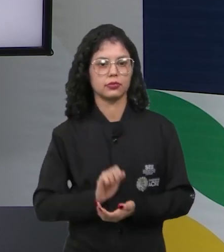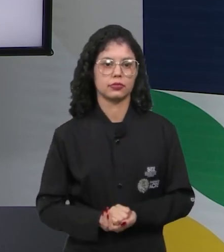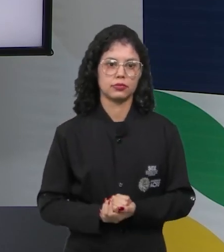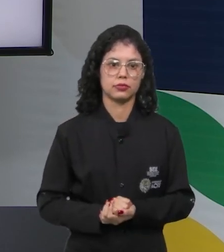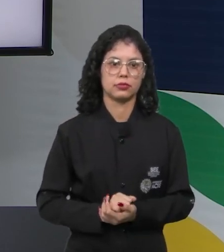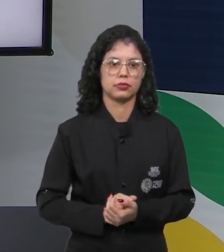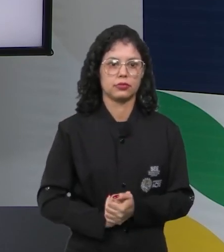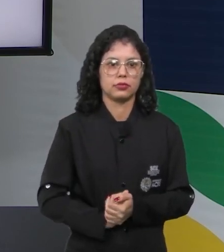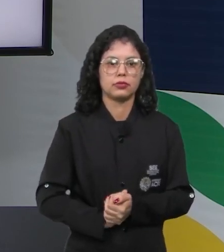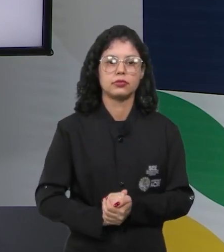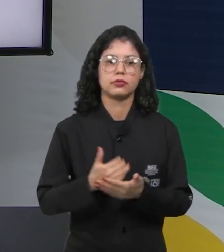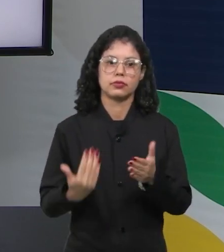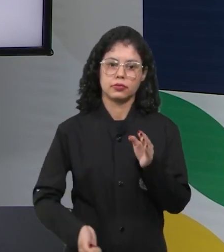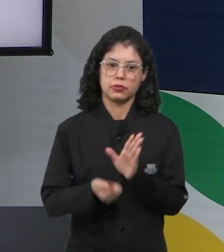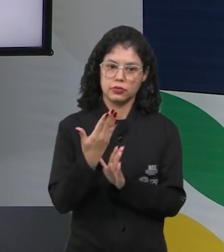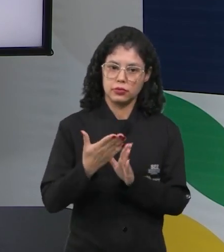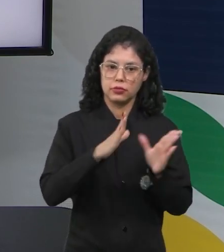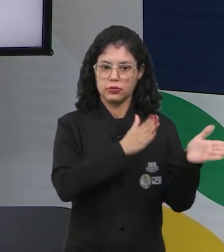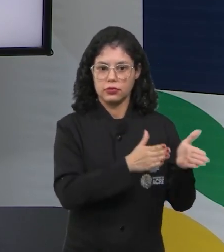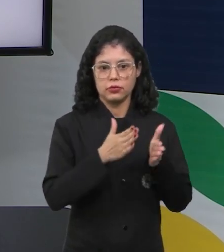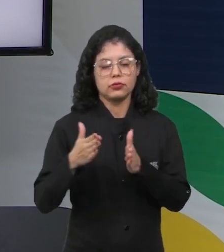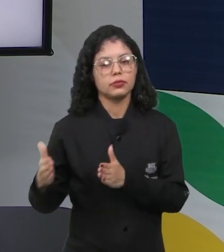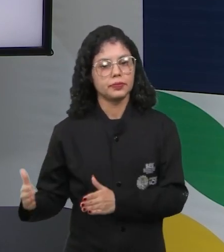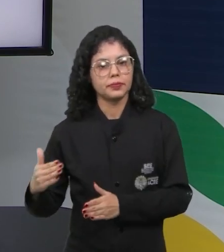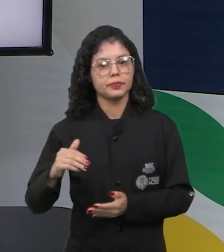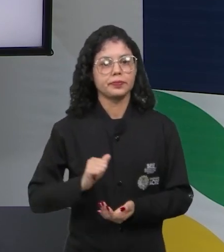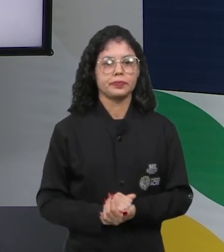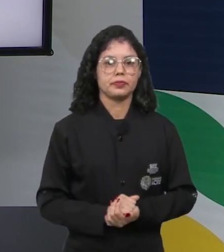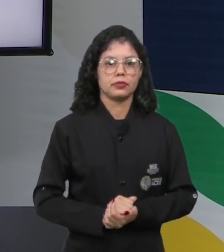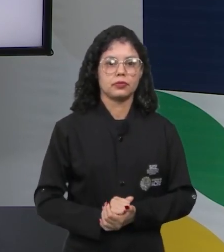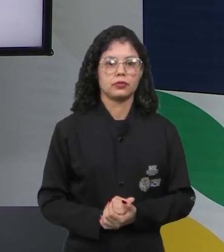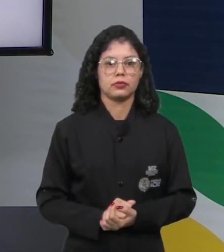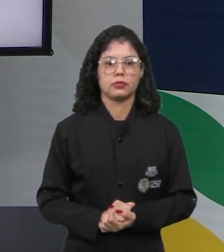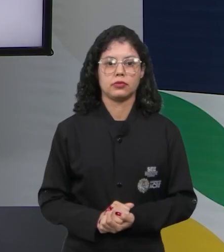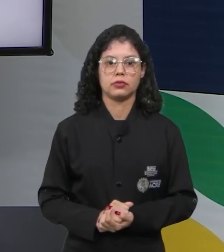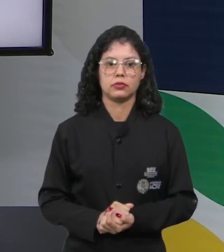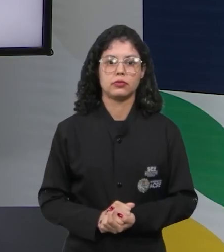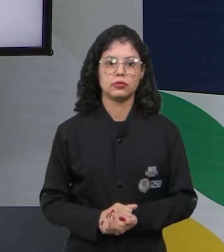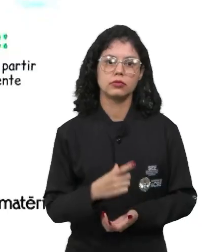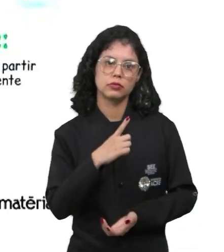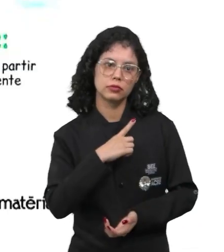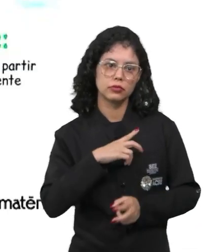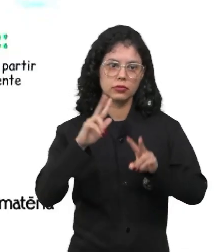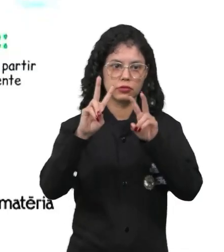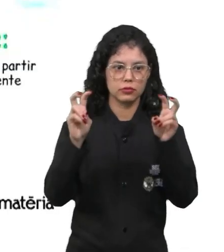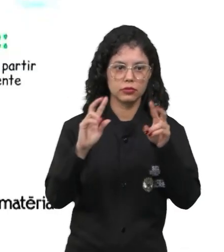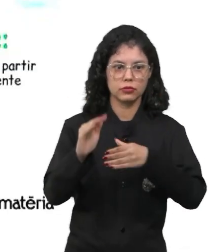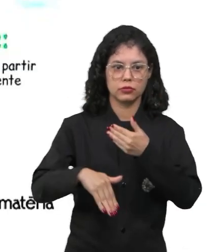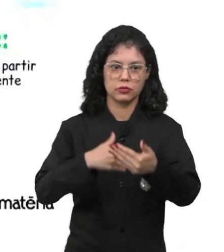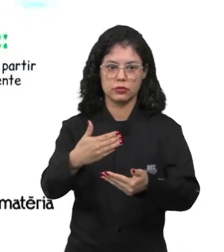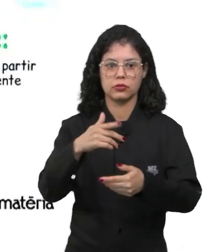Eles vão aí nessa vertente aí da panspermia. E aí também a gente tem a teoria da